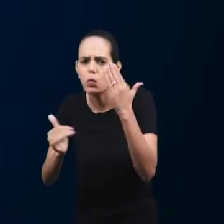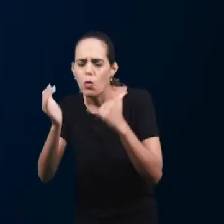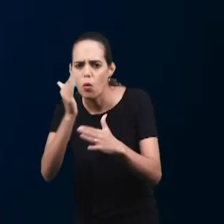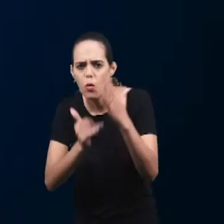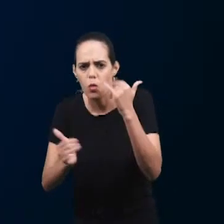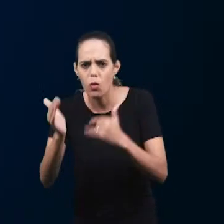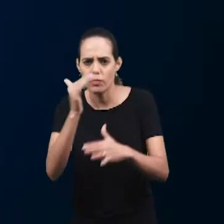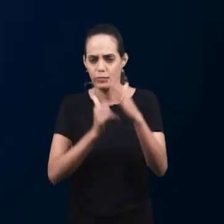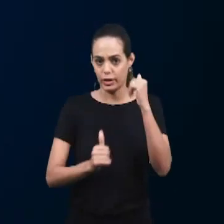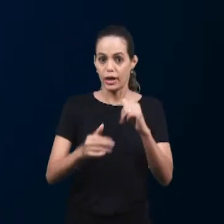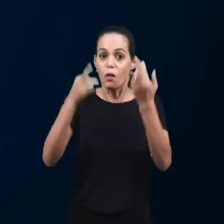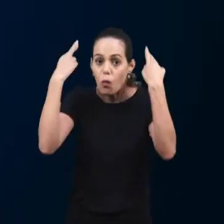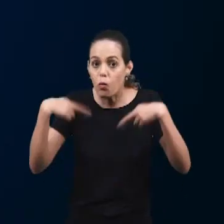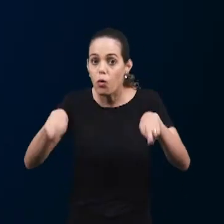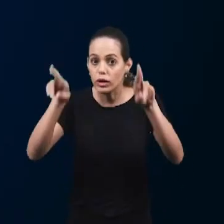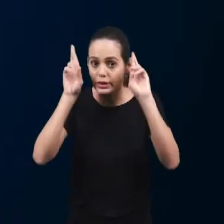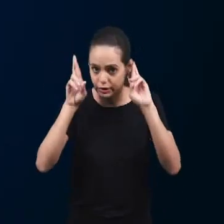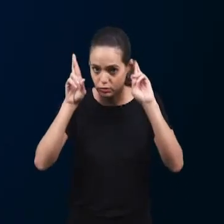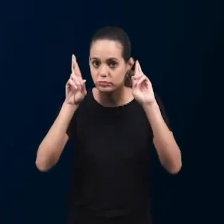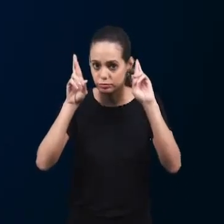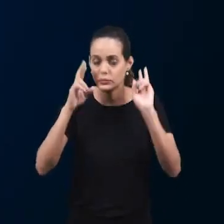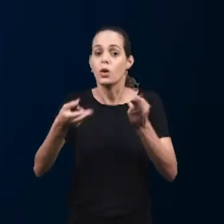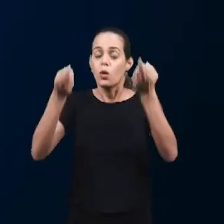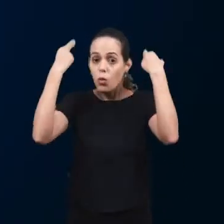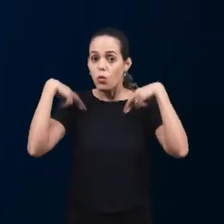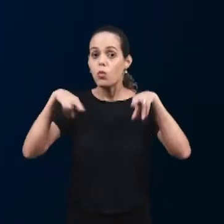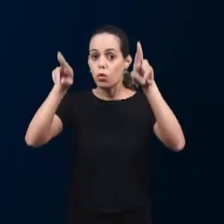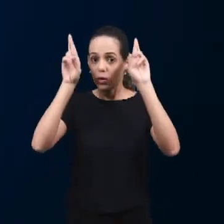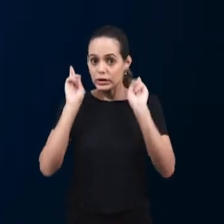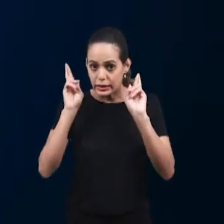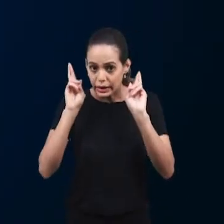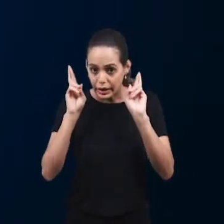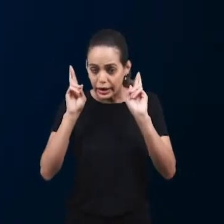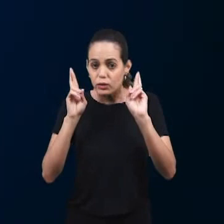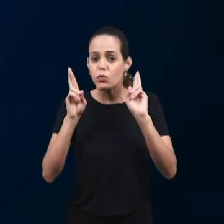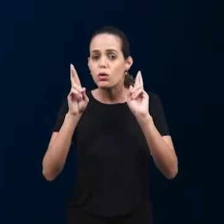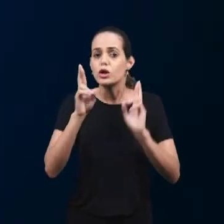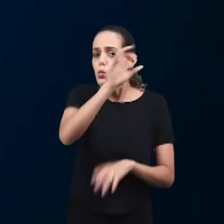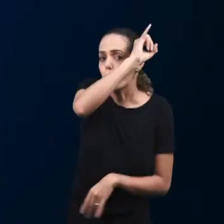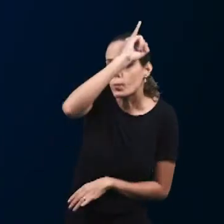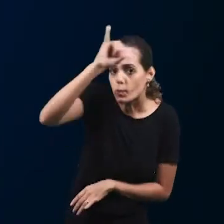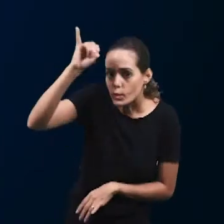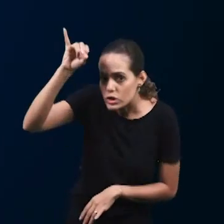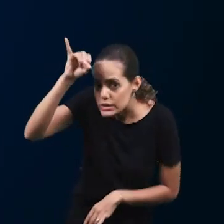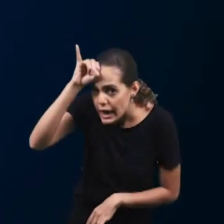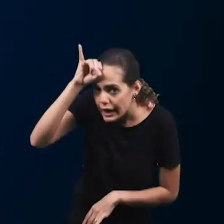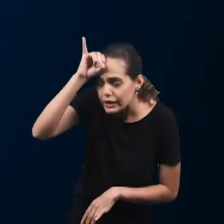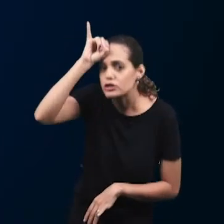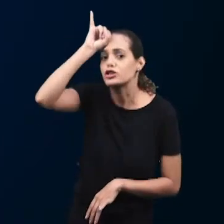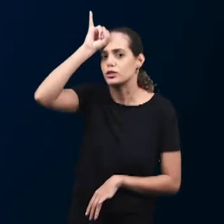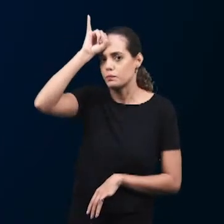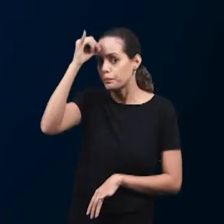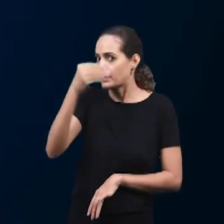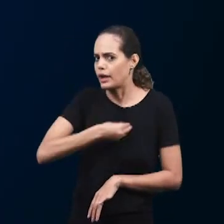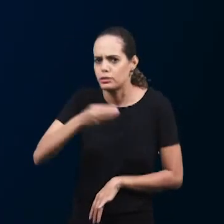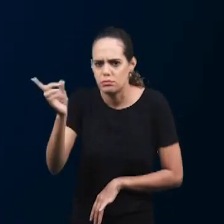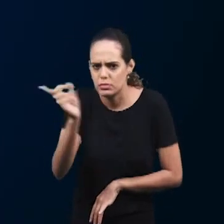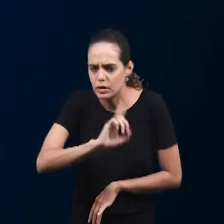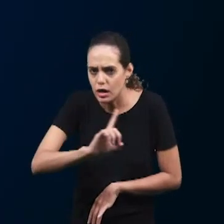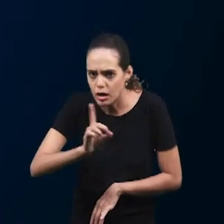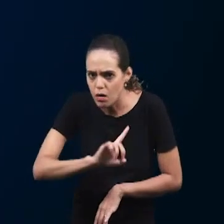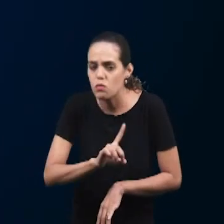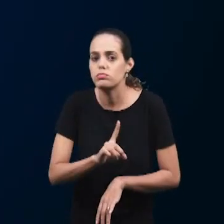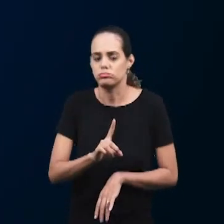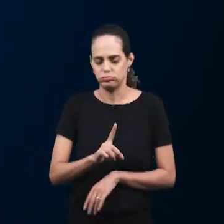um, farás conta para o teu cordeiro. O cordeiro ou cabrito será sem mácula, um macho de 1 ano, o